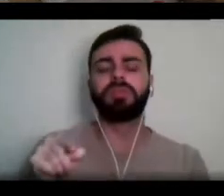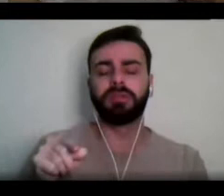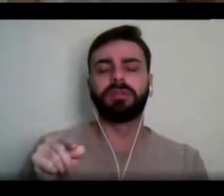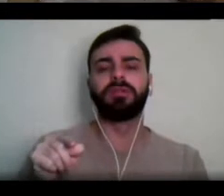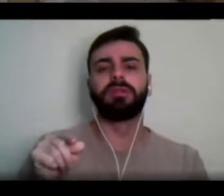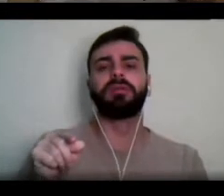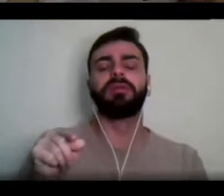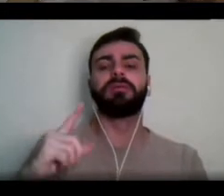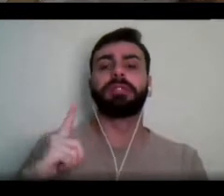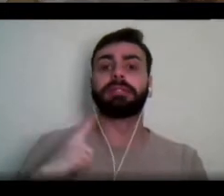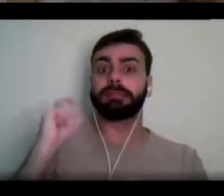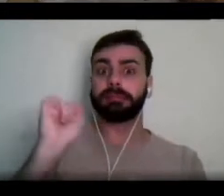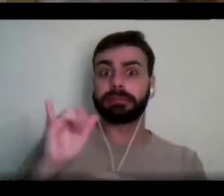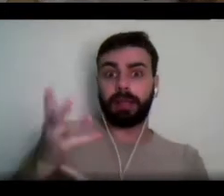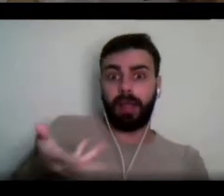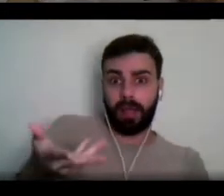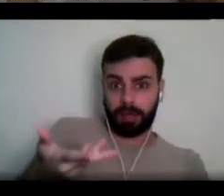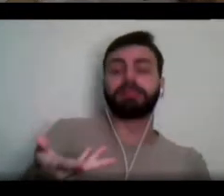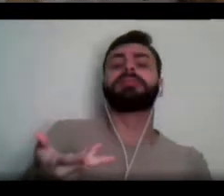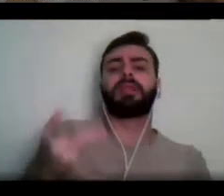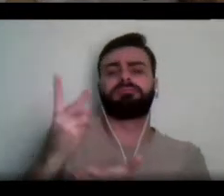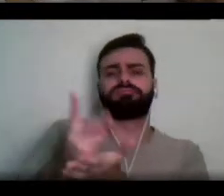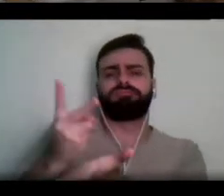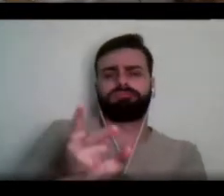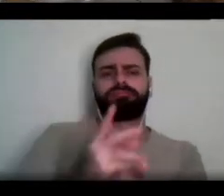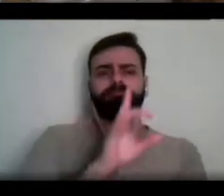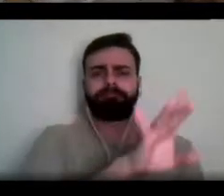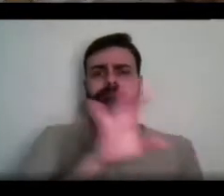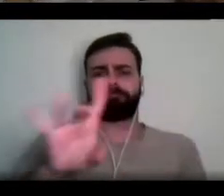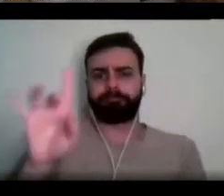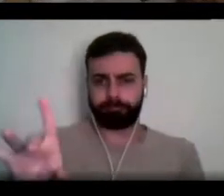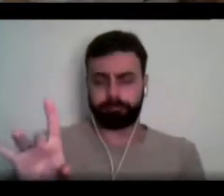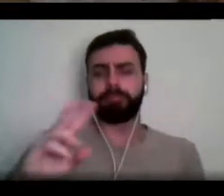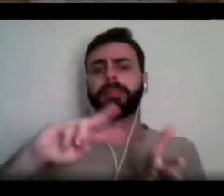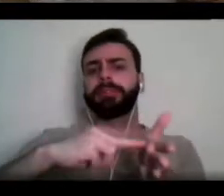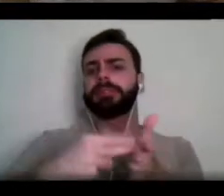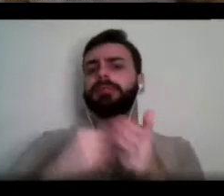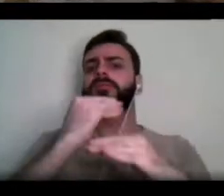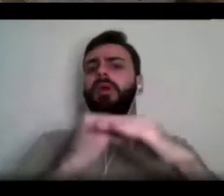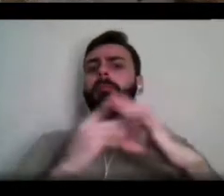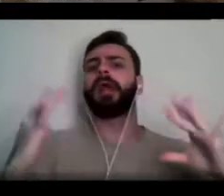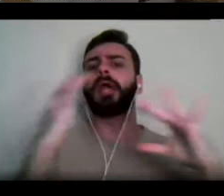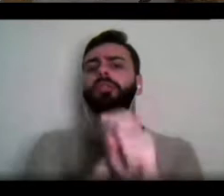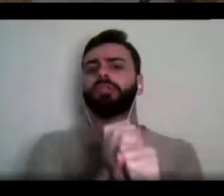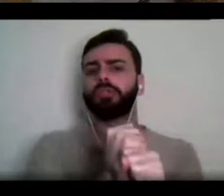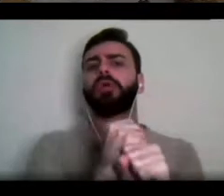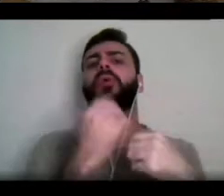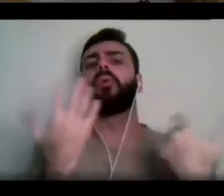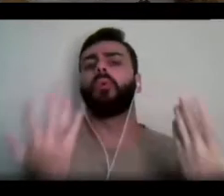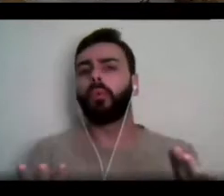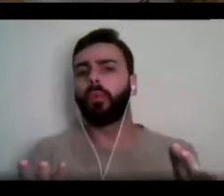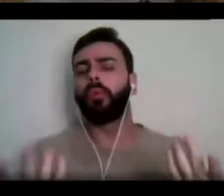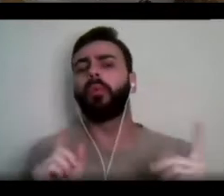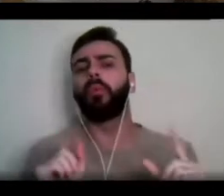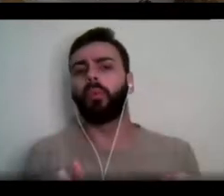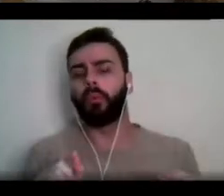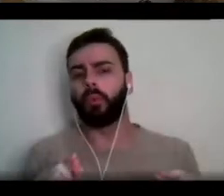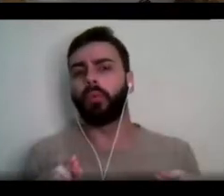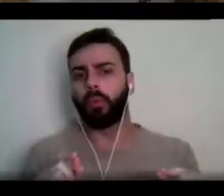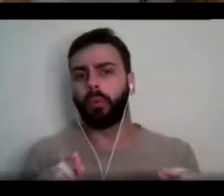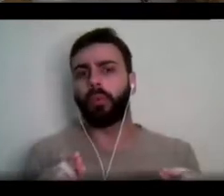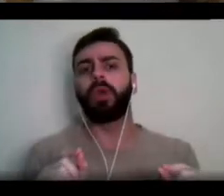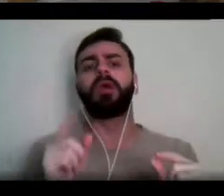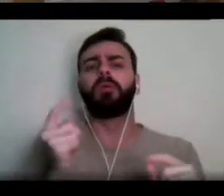a aceleração média, né, que, como sendo, se a aceleração é constante em cada etapa, a